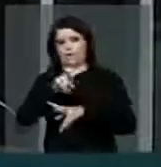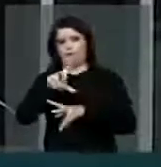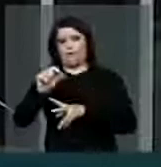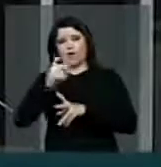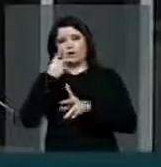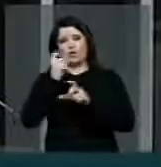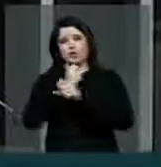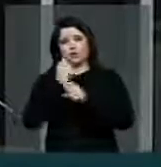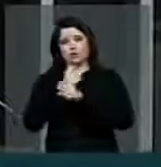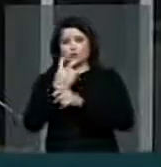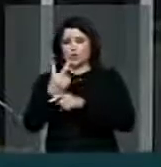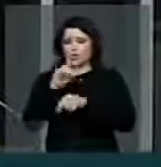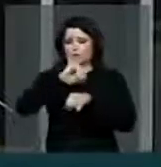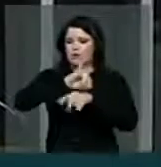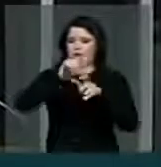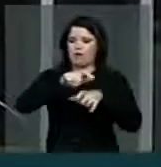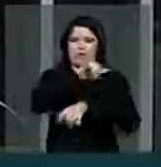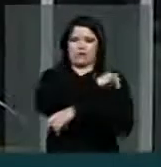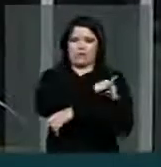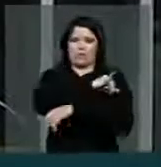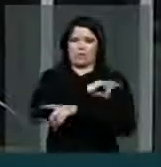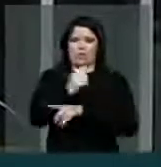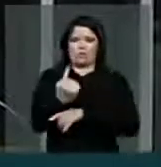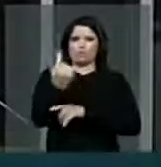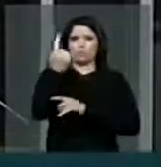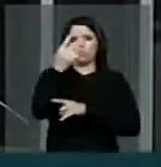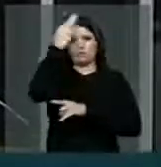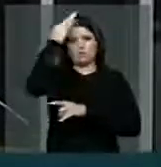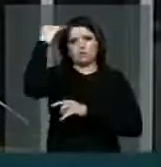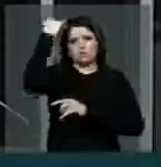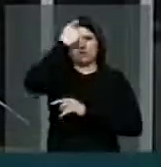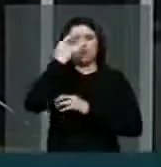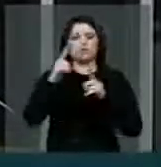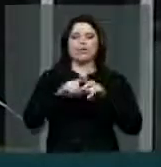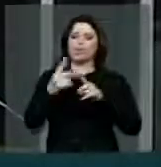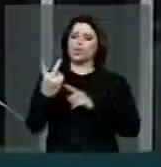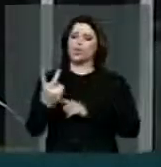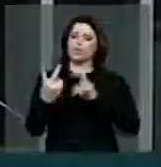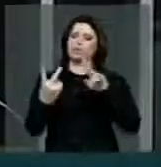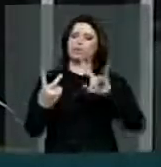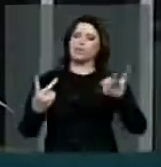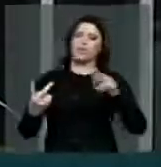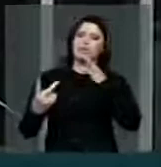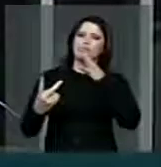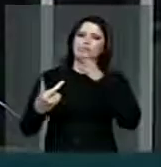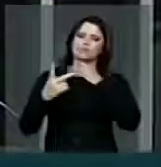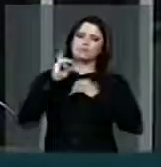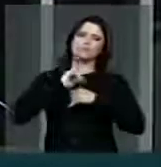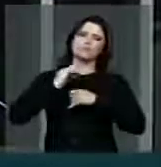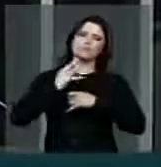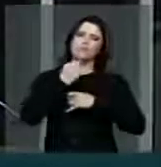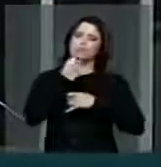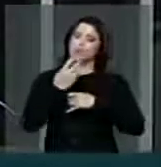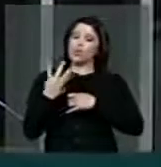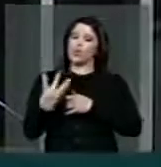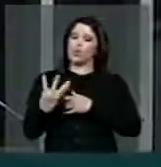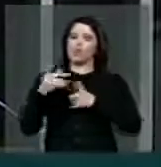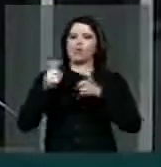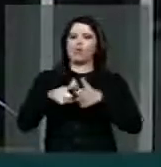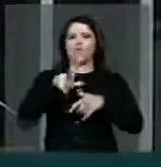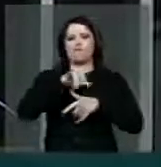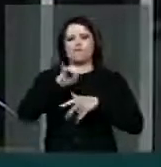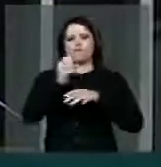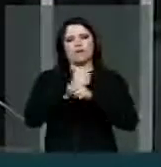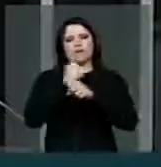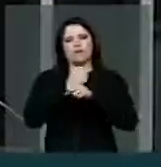construiu 2 estações no Rio de Janeiro, uma estação no Espírito Santo, 2 estações de conhecimento em Minas Gerais, 4 estações de